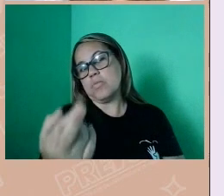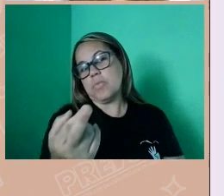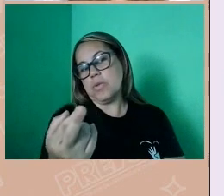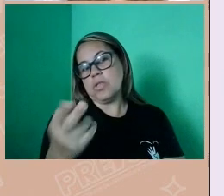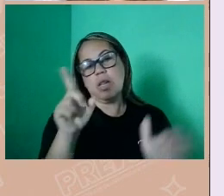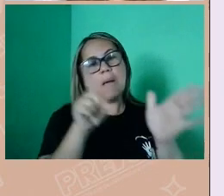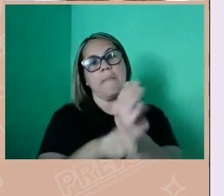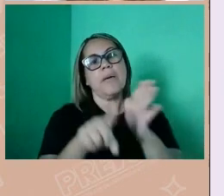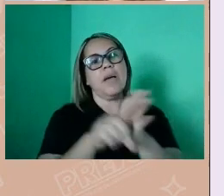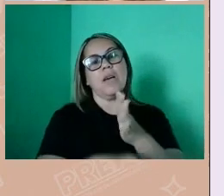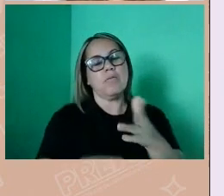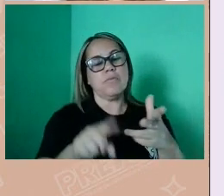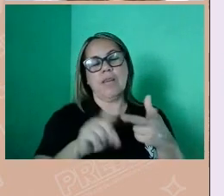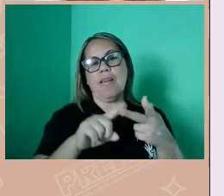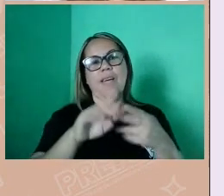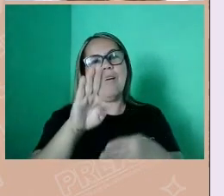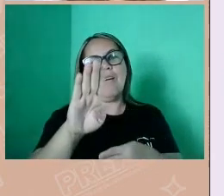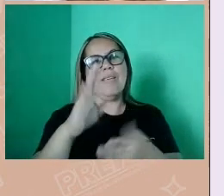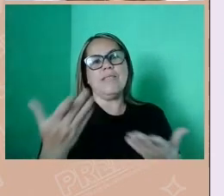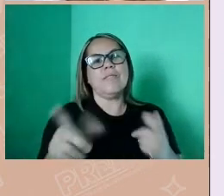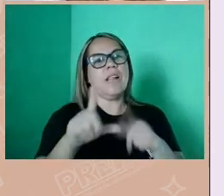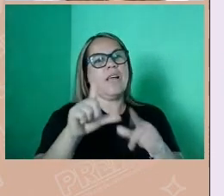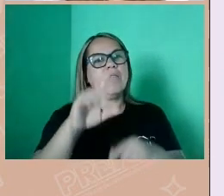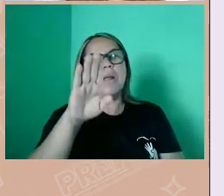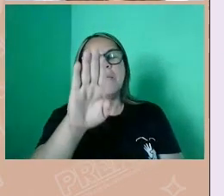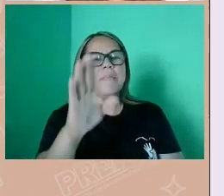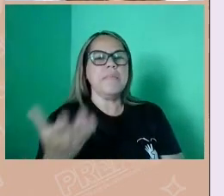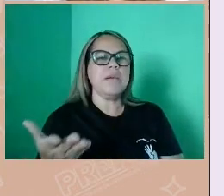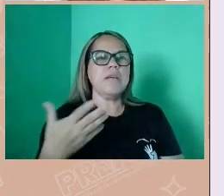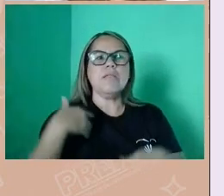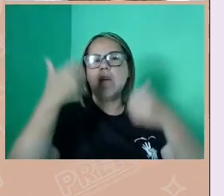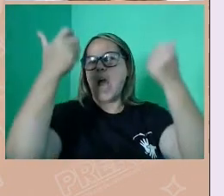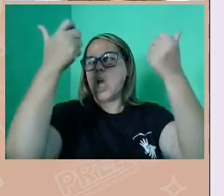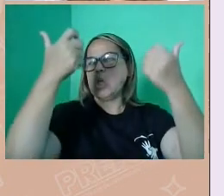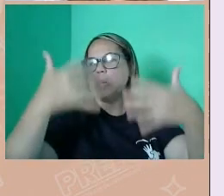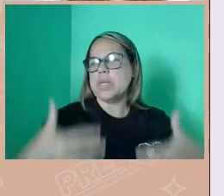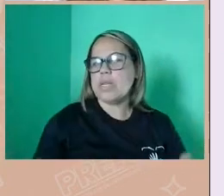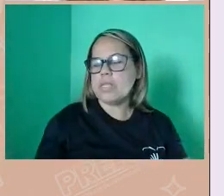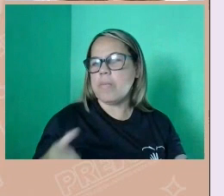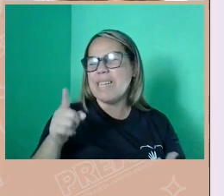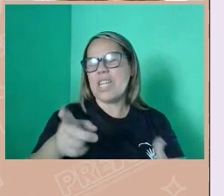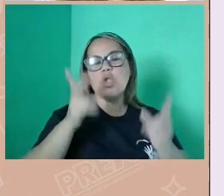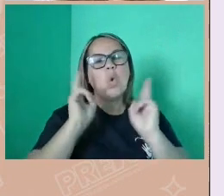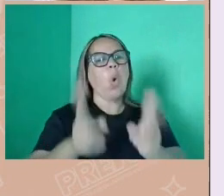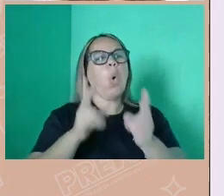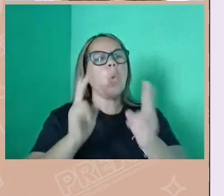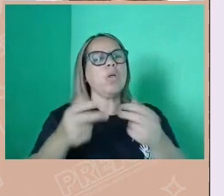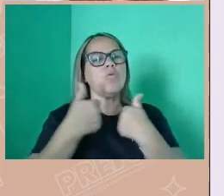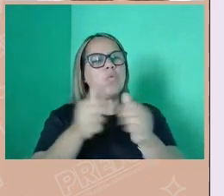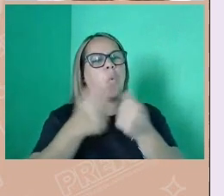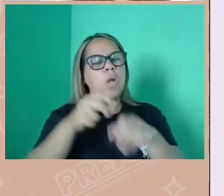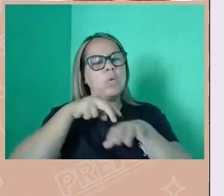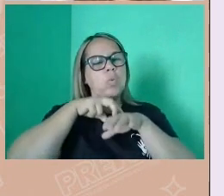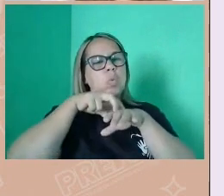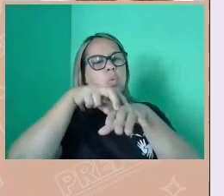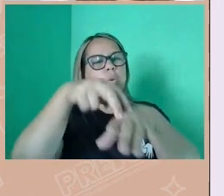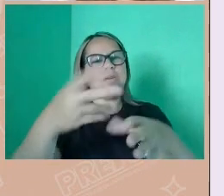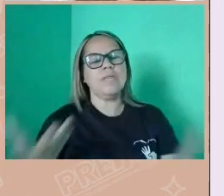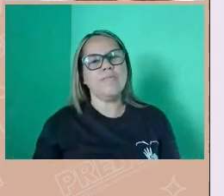a letra B tá certo essa é a justificativa para que eles continuem surfando nos ônibus ok